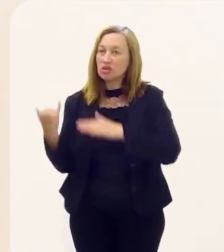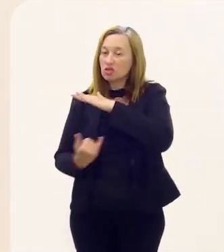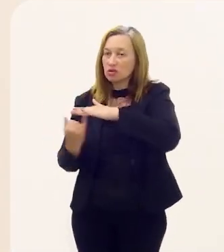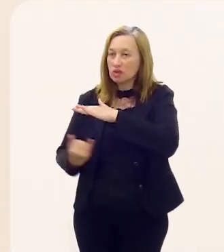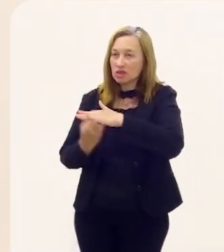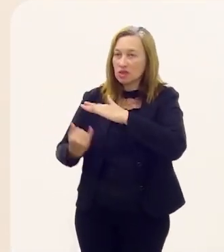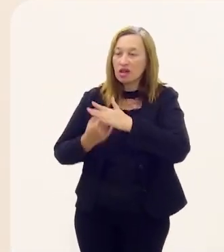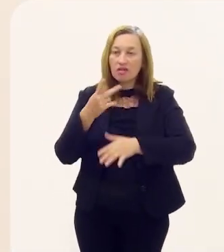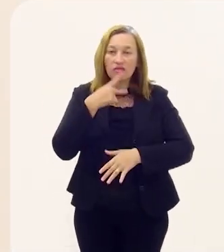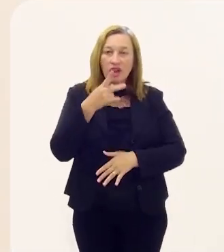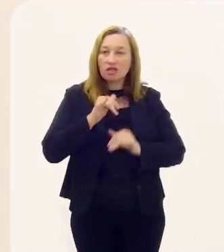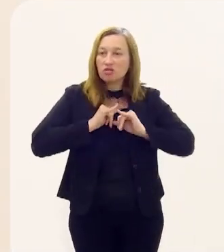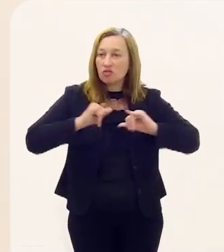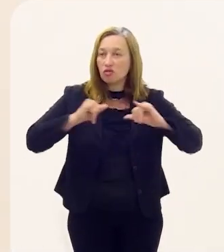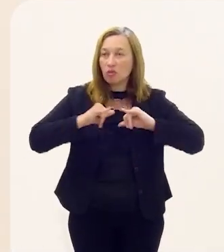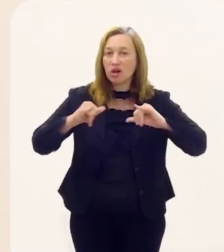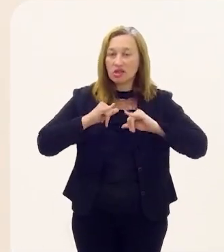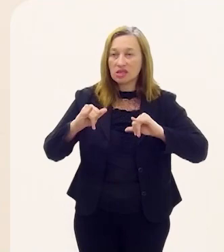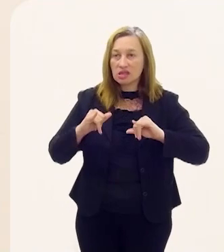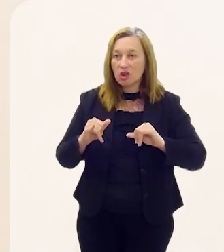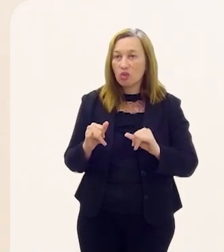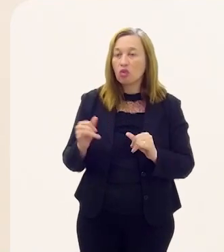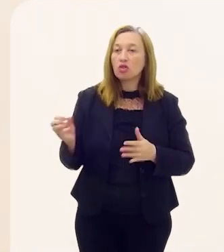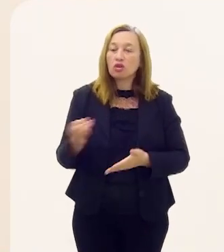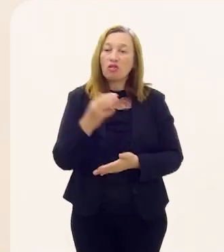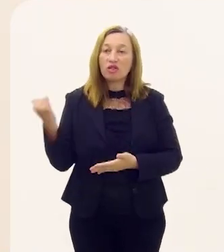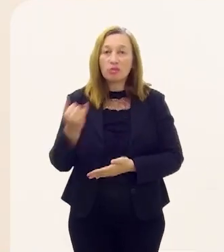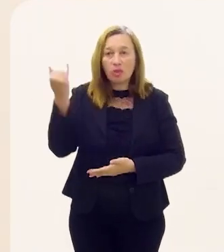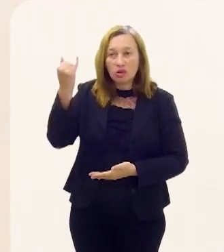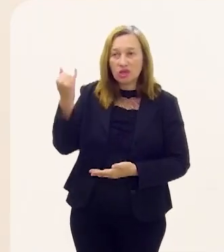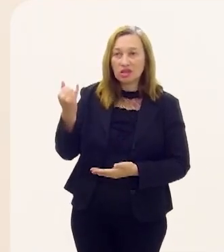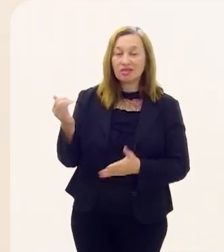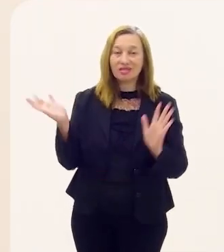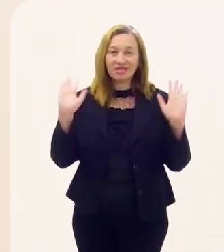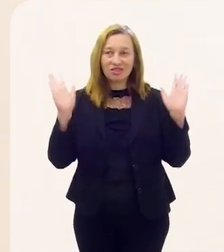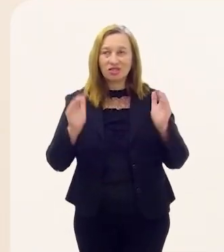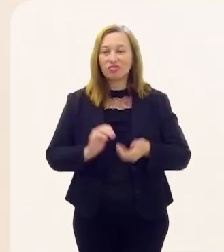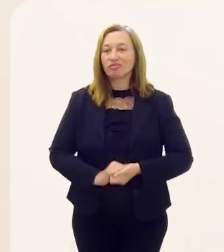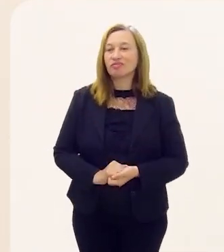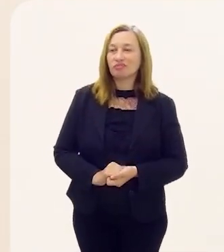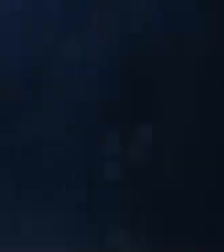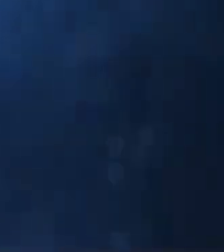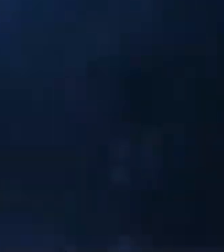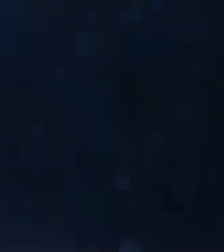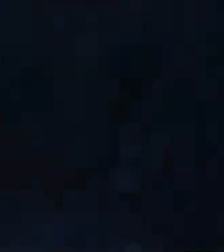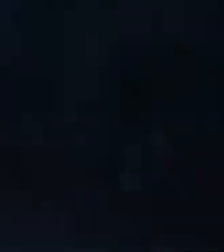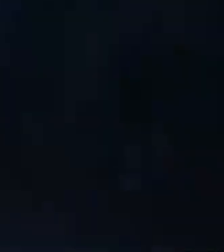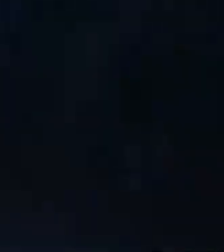institucionais, levando para você uma informação atual, precisa e importante. Até a próxima!